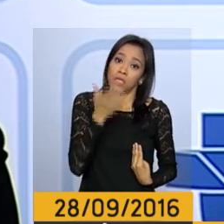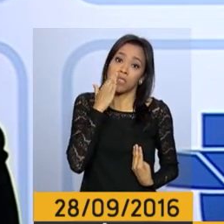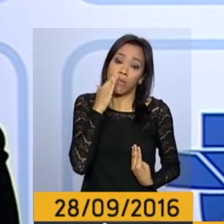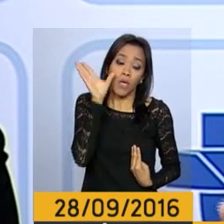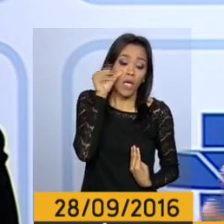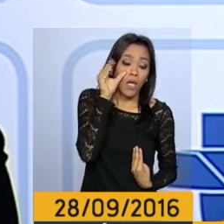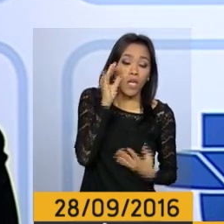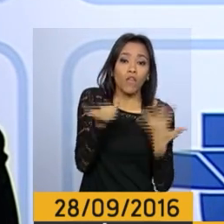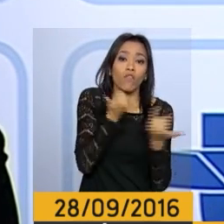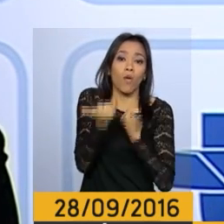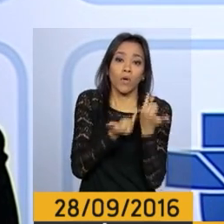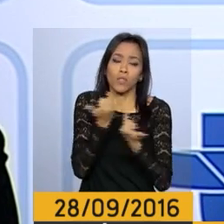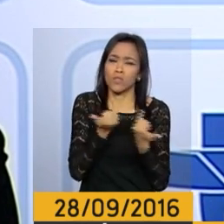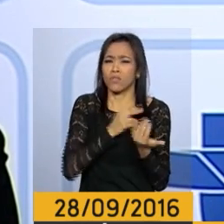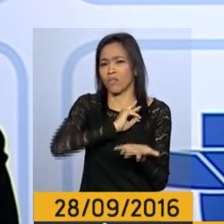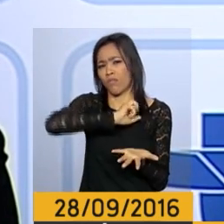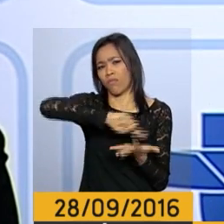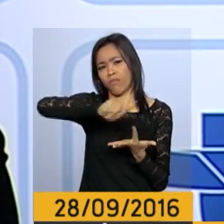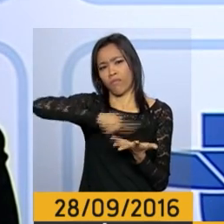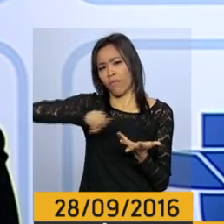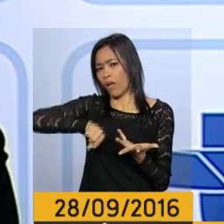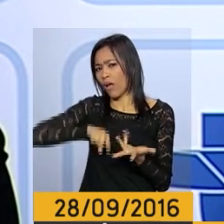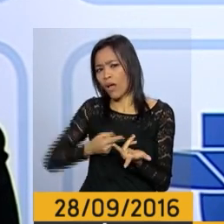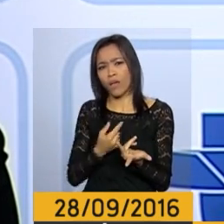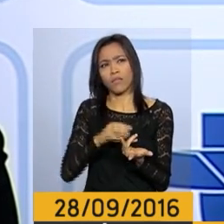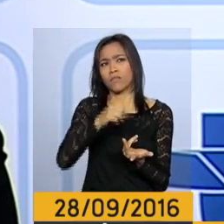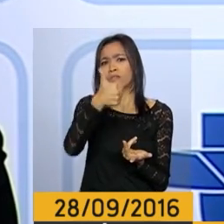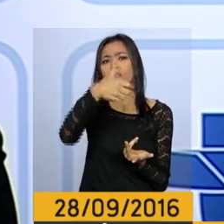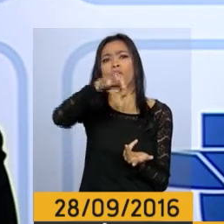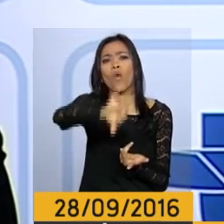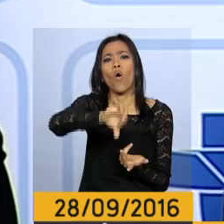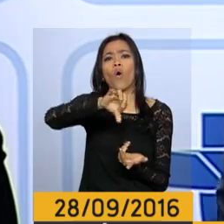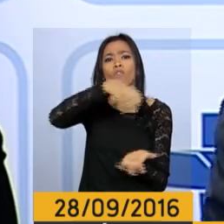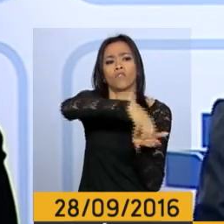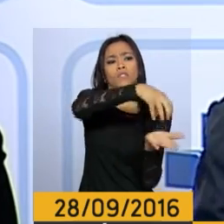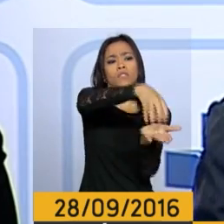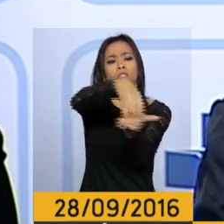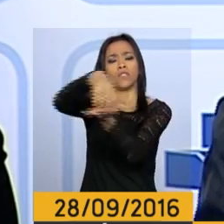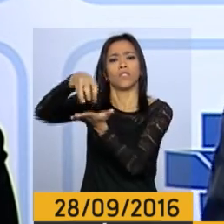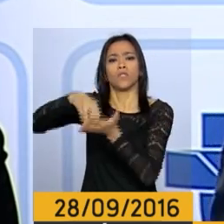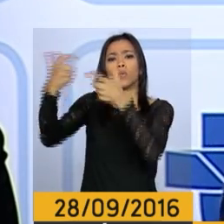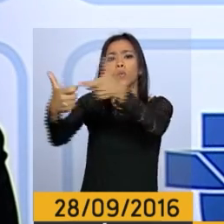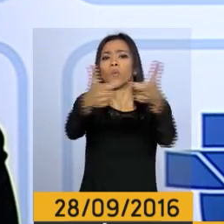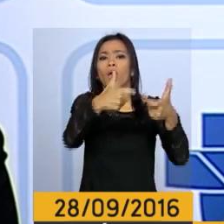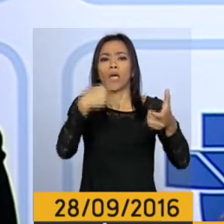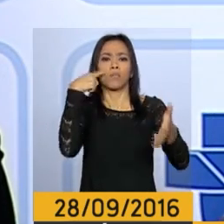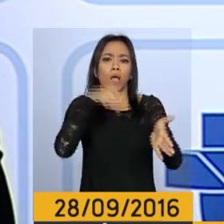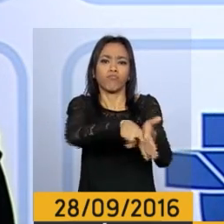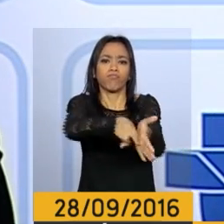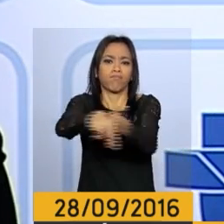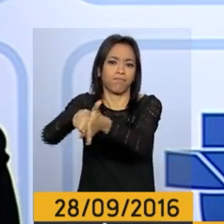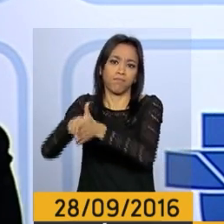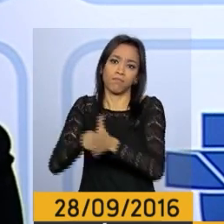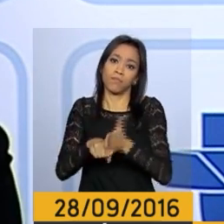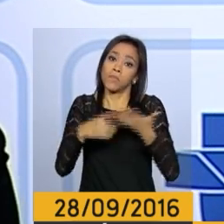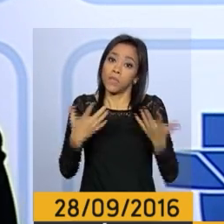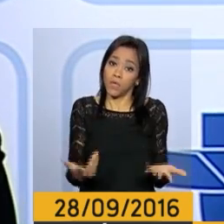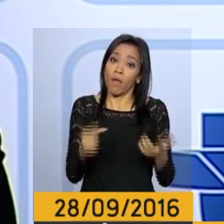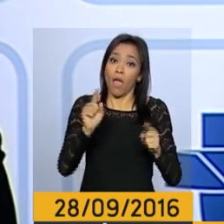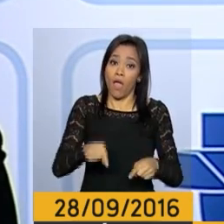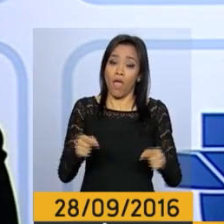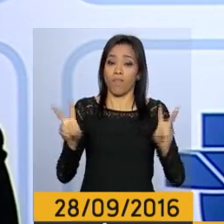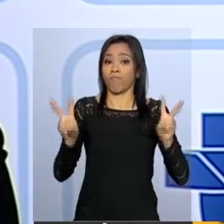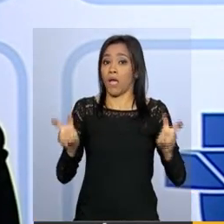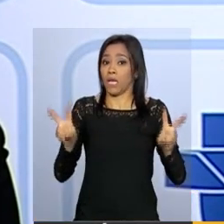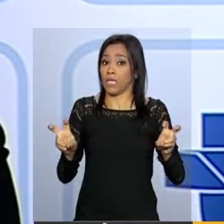são vários núcleos em todo o brasil são 19 núcleos disponíveis para consulta dessas pessoas então esse é o parente que eu